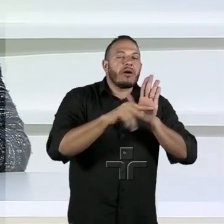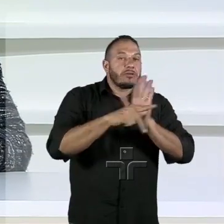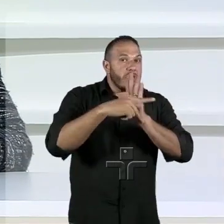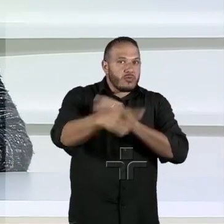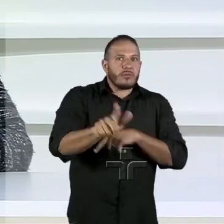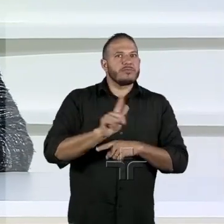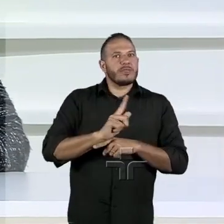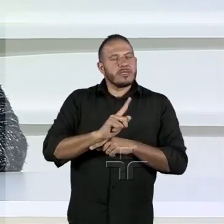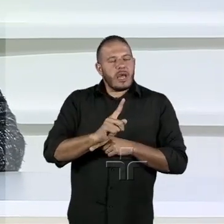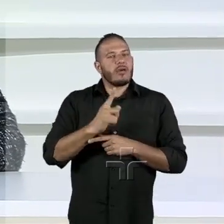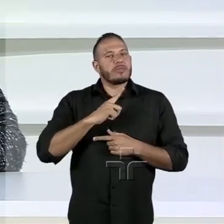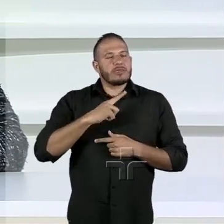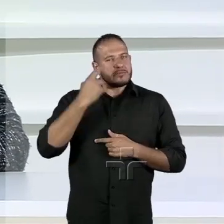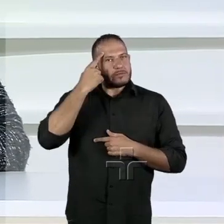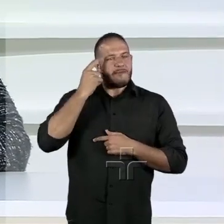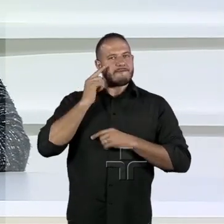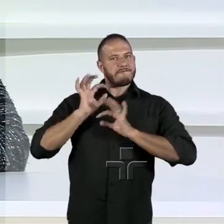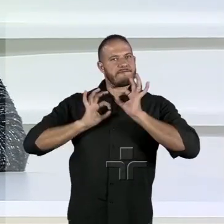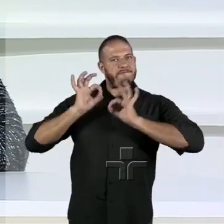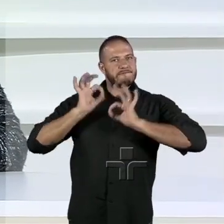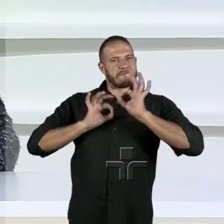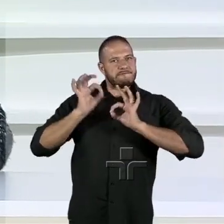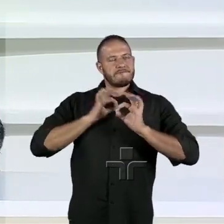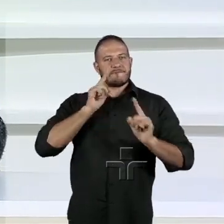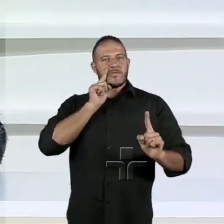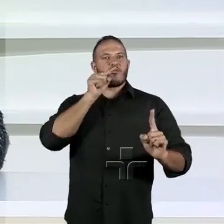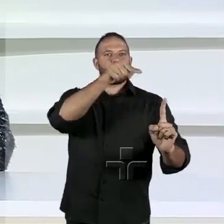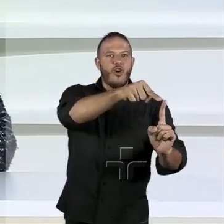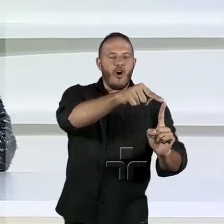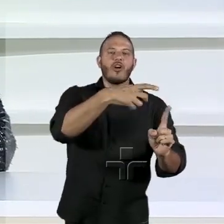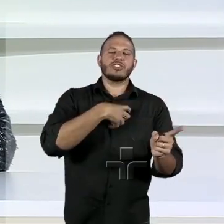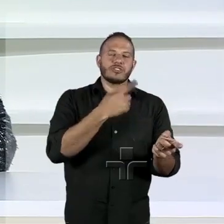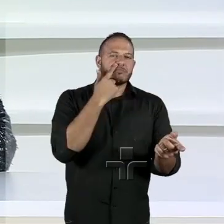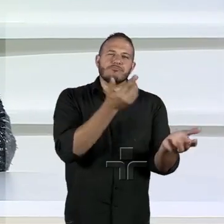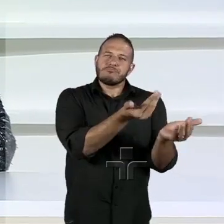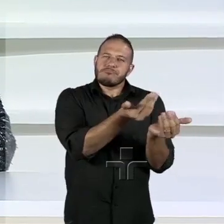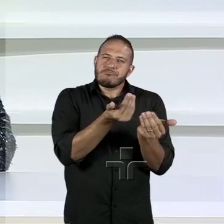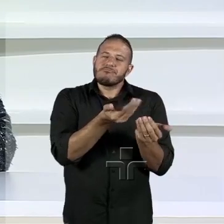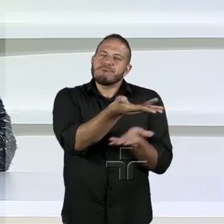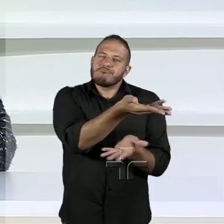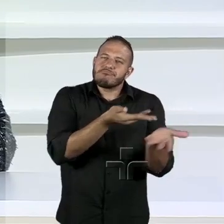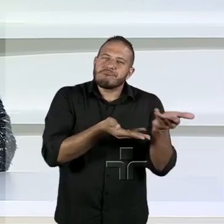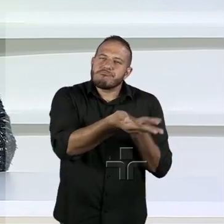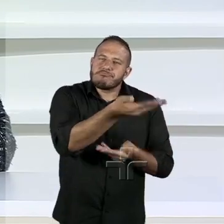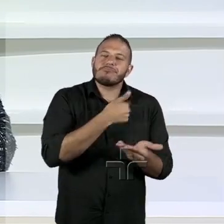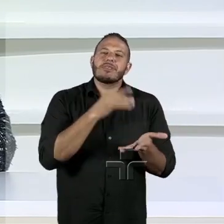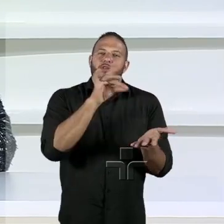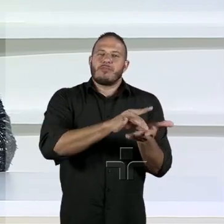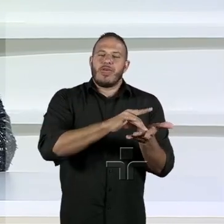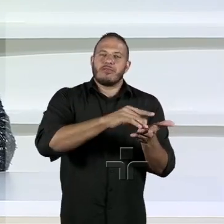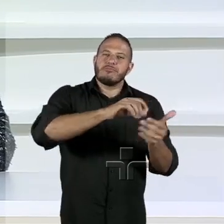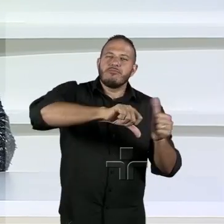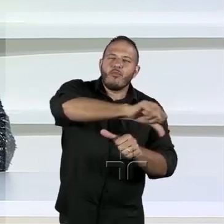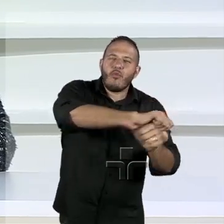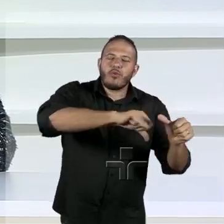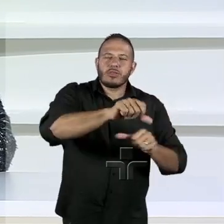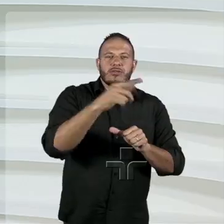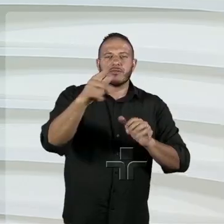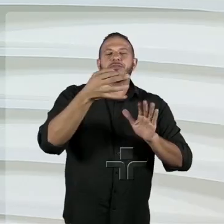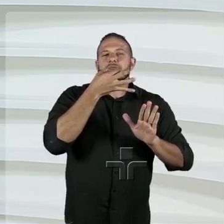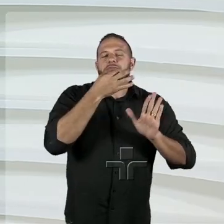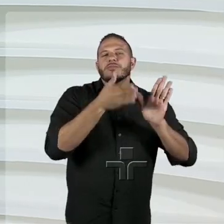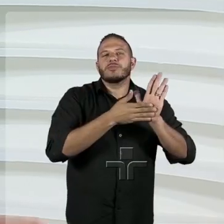tem tomado ou está planejando nesse sentido de engajar quem está na ponta realmente fazendo essas mudanças que o senhor está